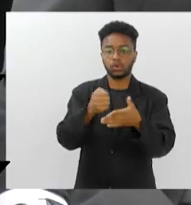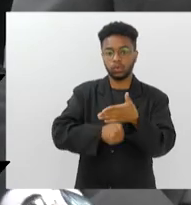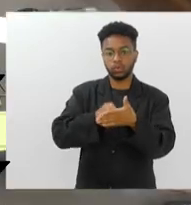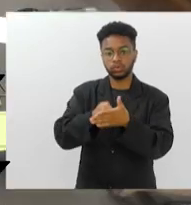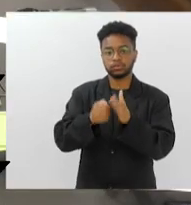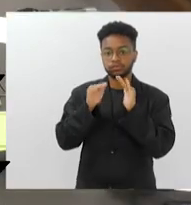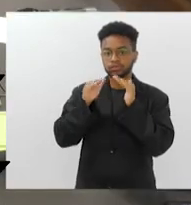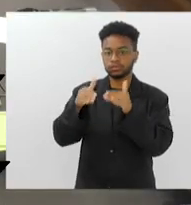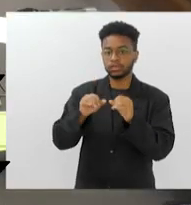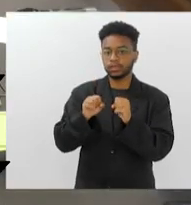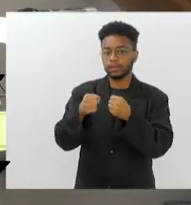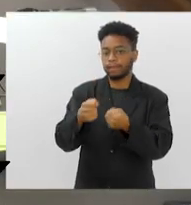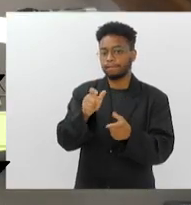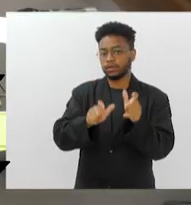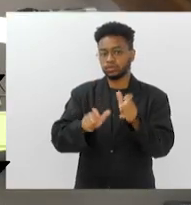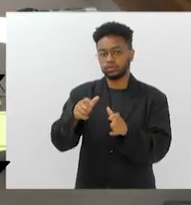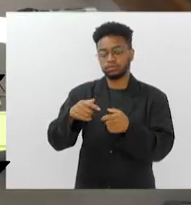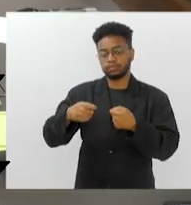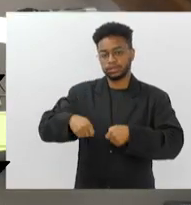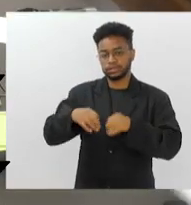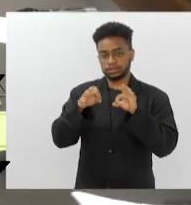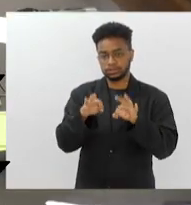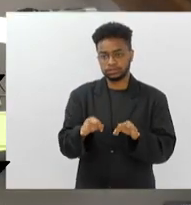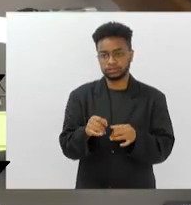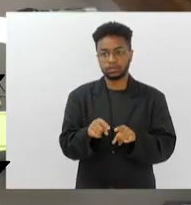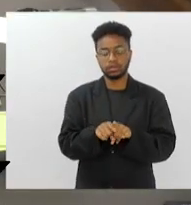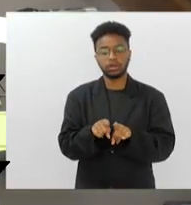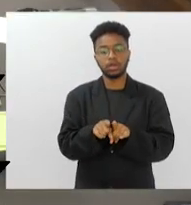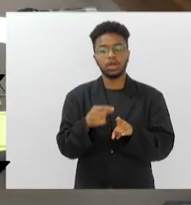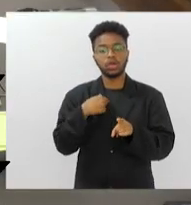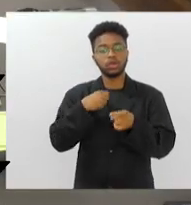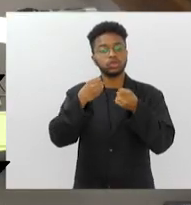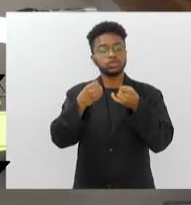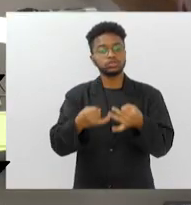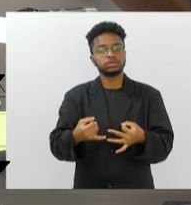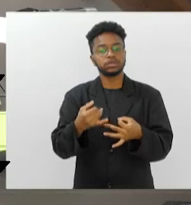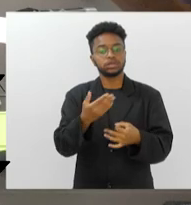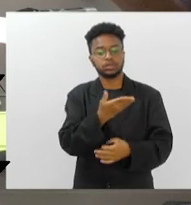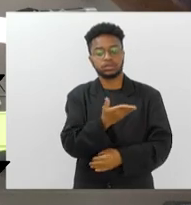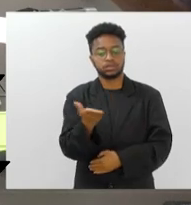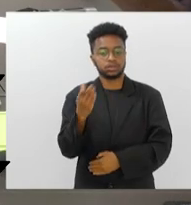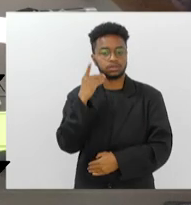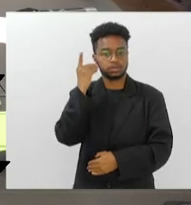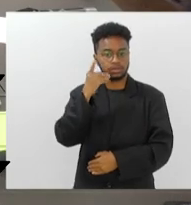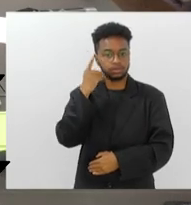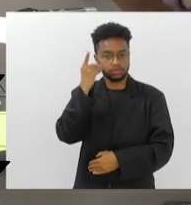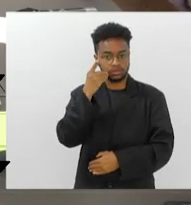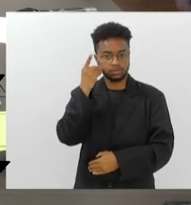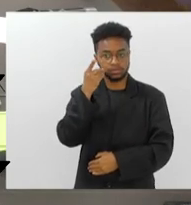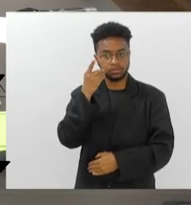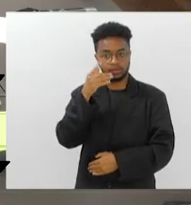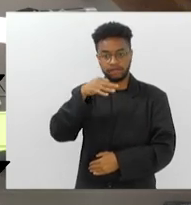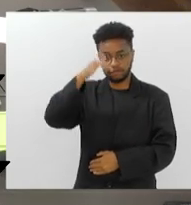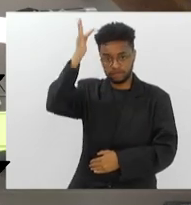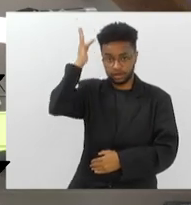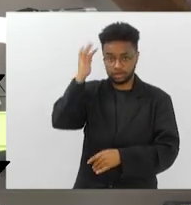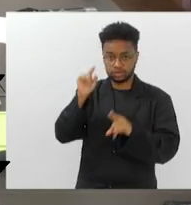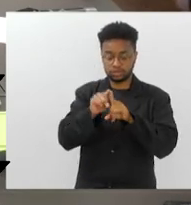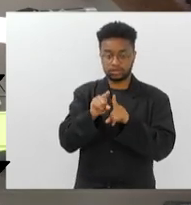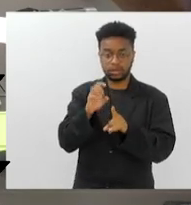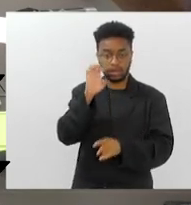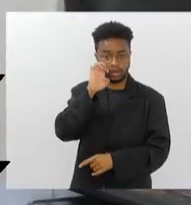mais preciso só fazer uma um esclarecimento Mais especificamente aqui pros deputados Deputado Fred deputada Élica